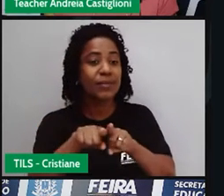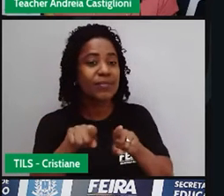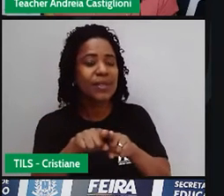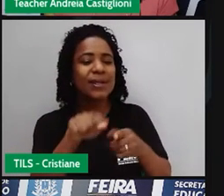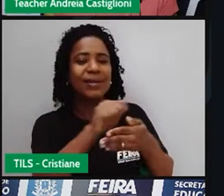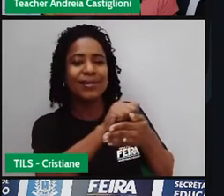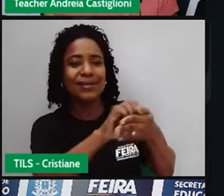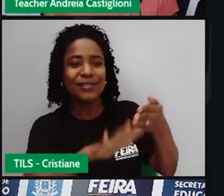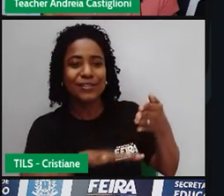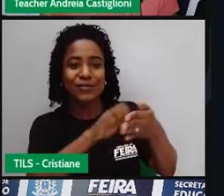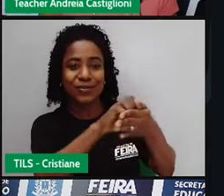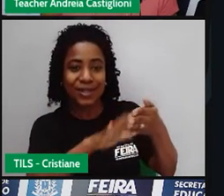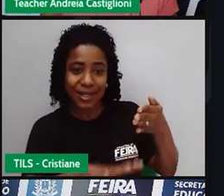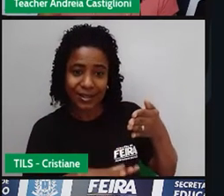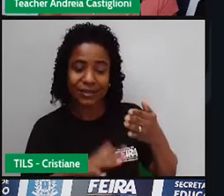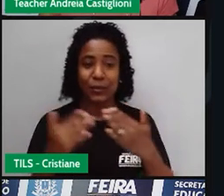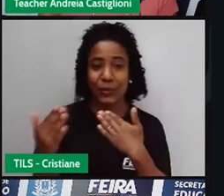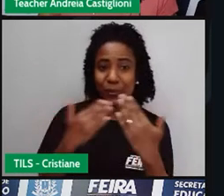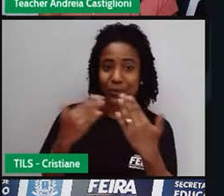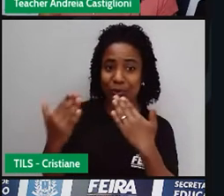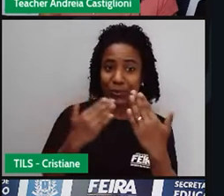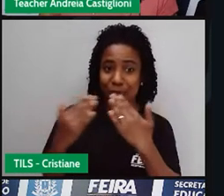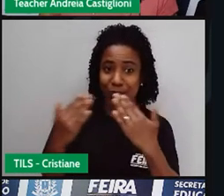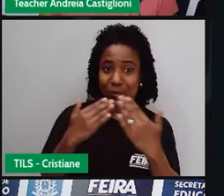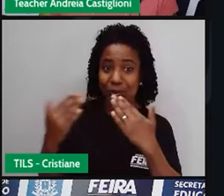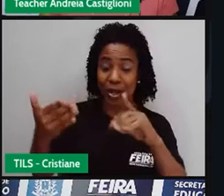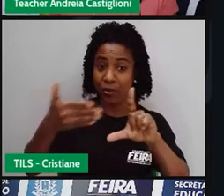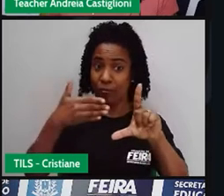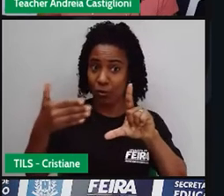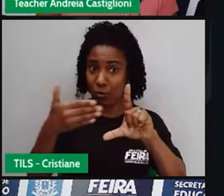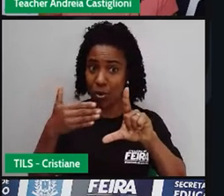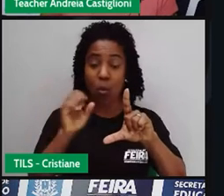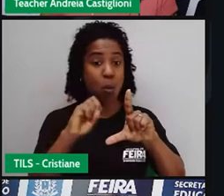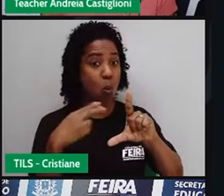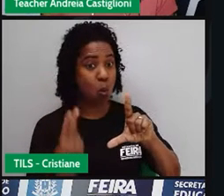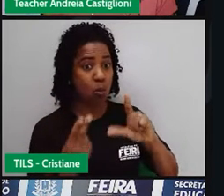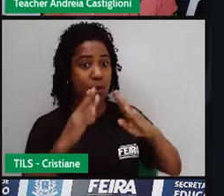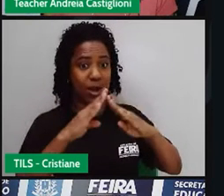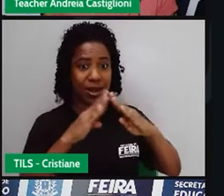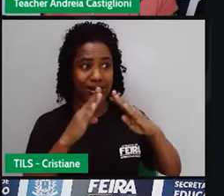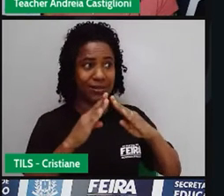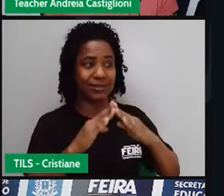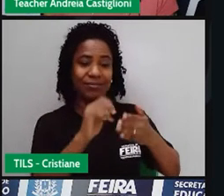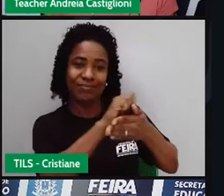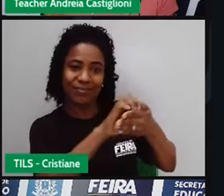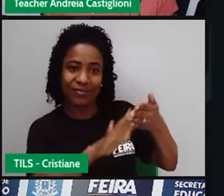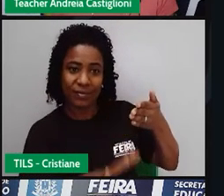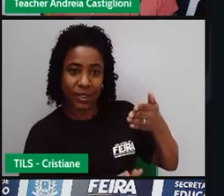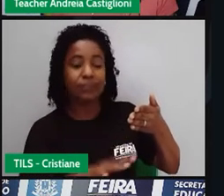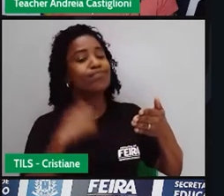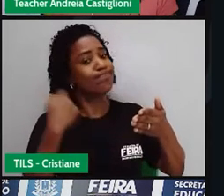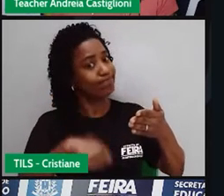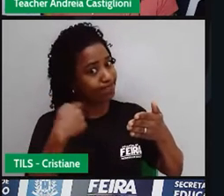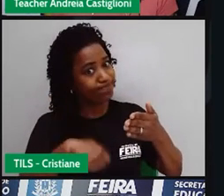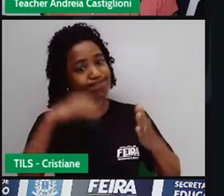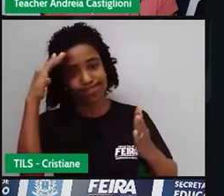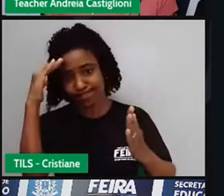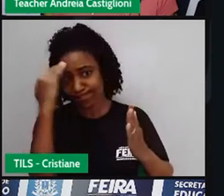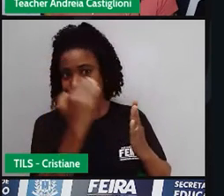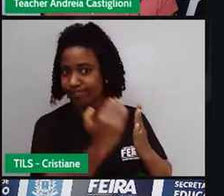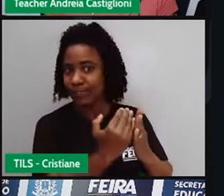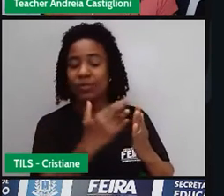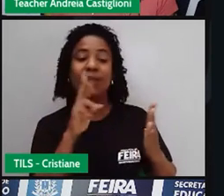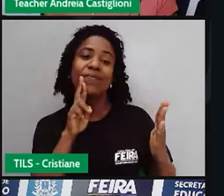atividades sejam elas interativas o atividade causa Nordeste e fazer